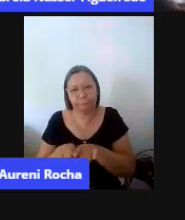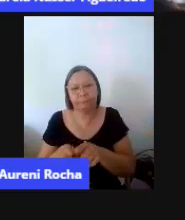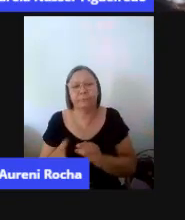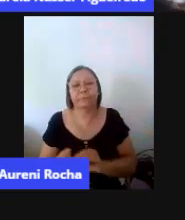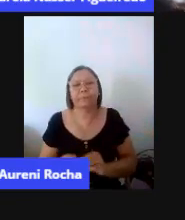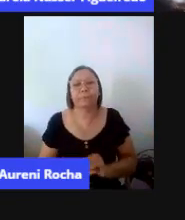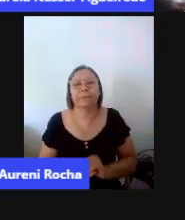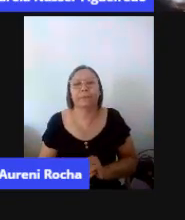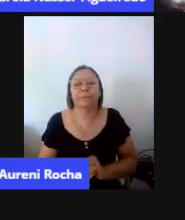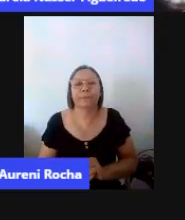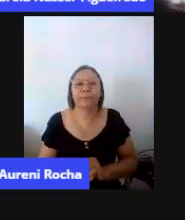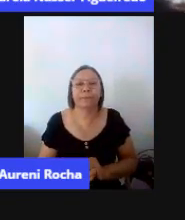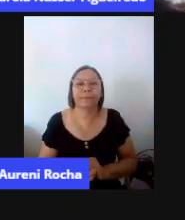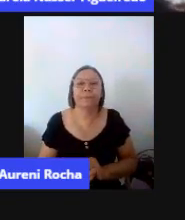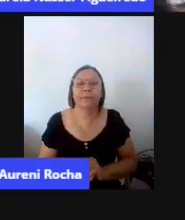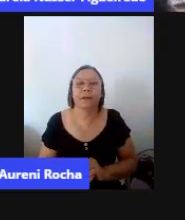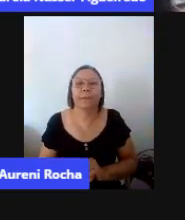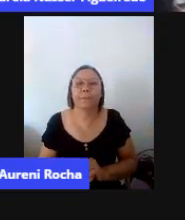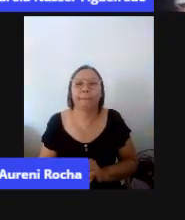Planurb